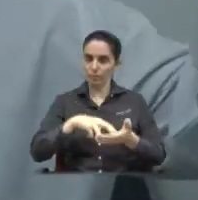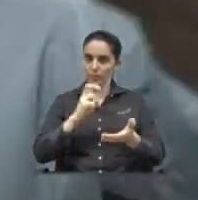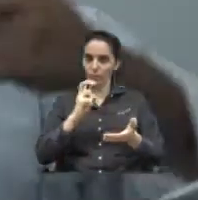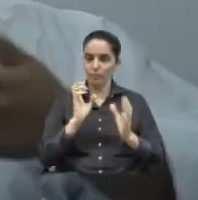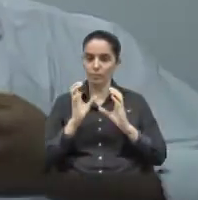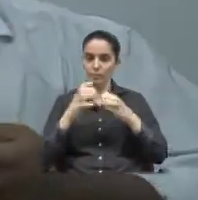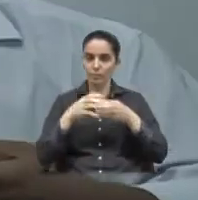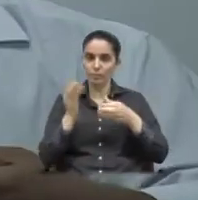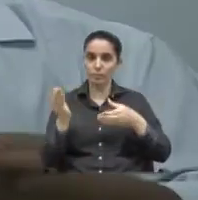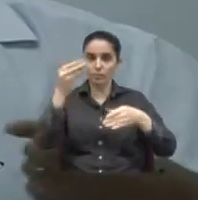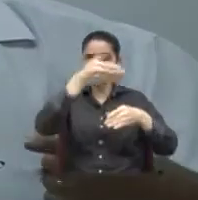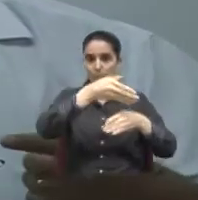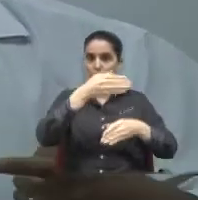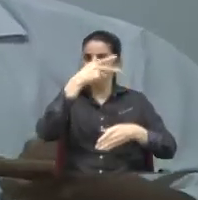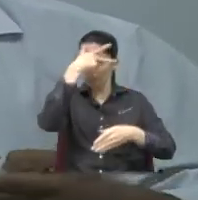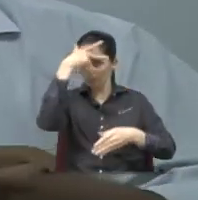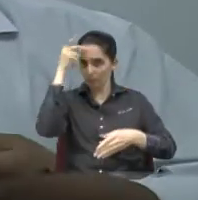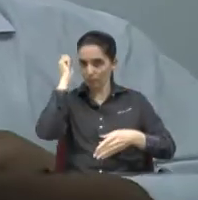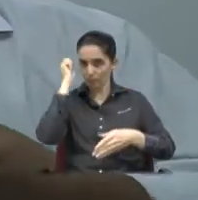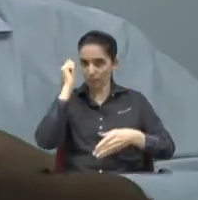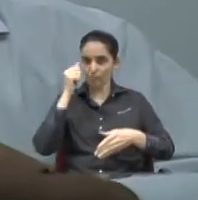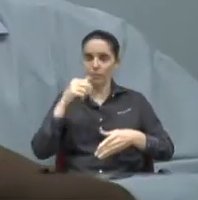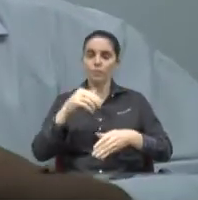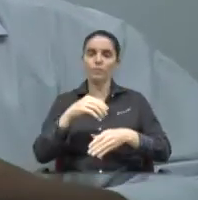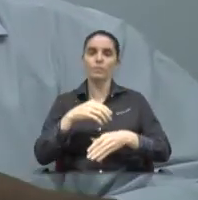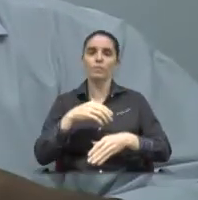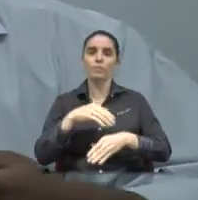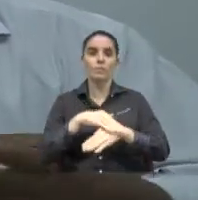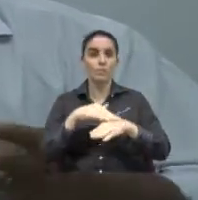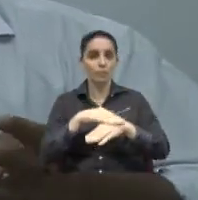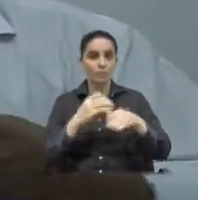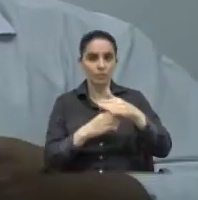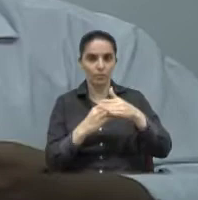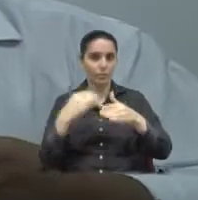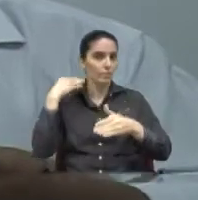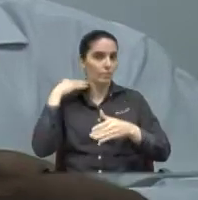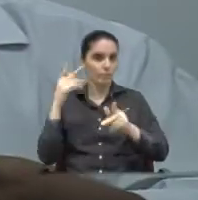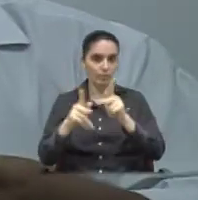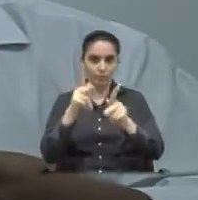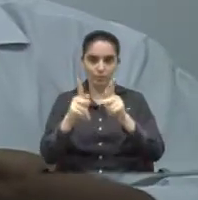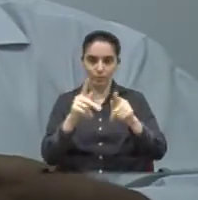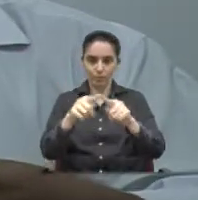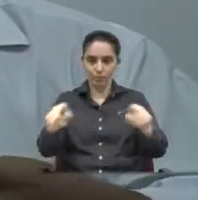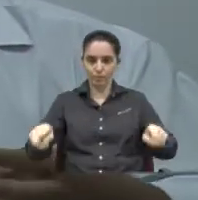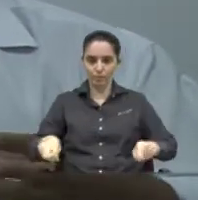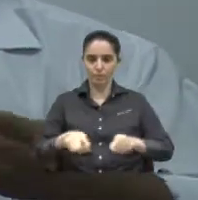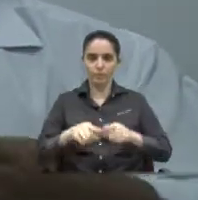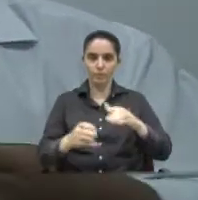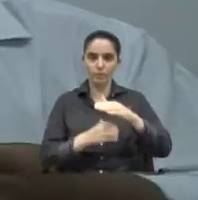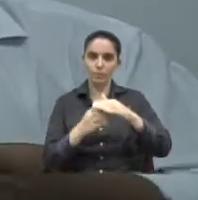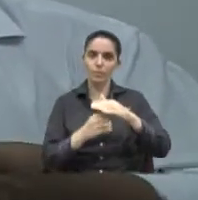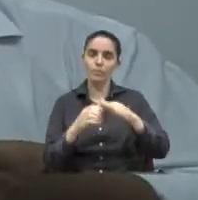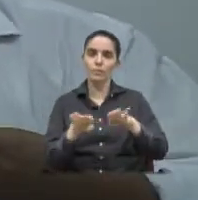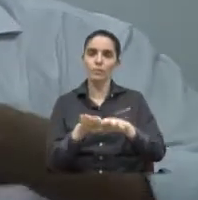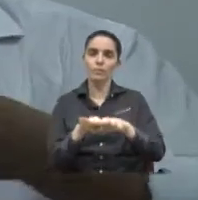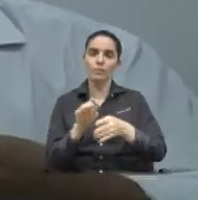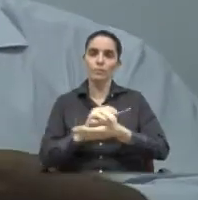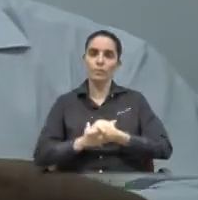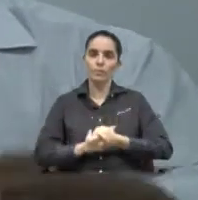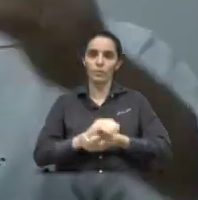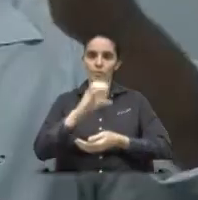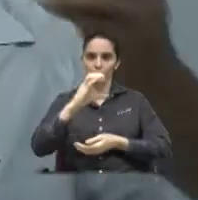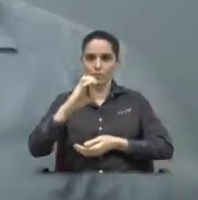para a prefeitura para falarmos sobre empreendedorismo. Vamos visitar o Banco do Povo, a Sala do Empreendedor e o